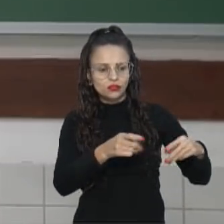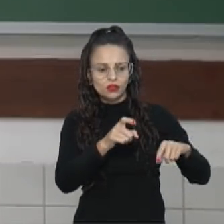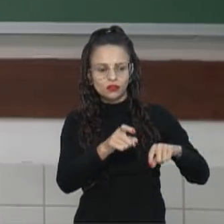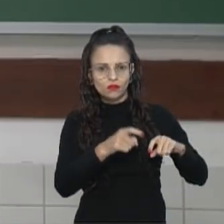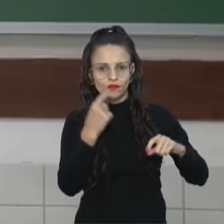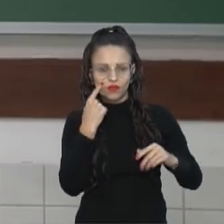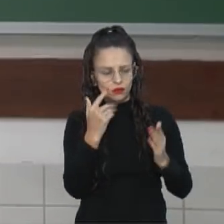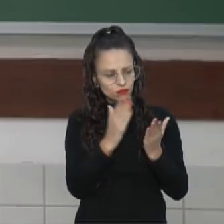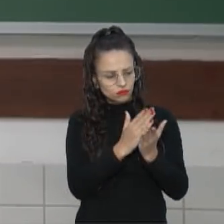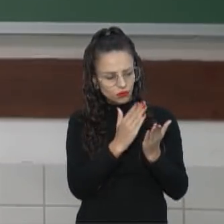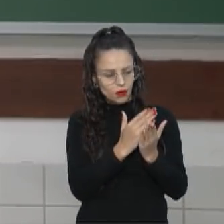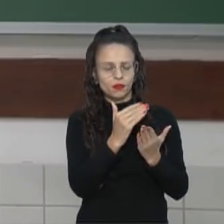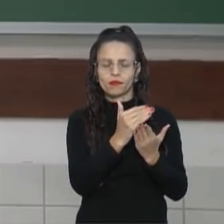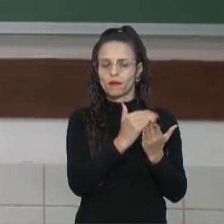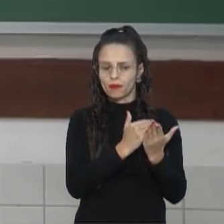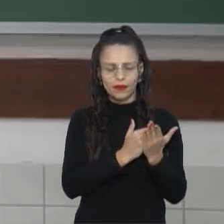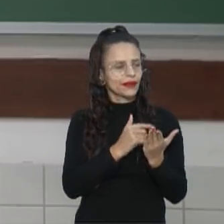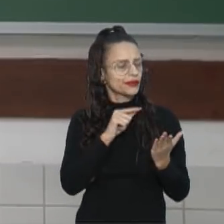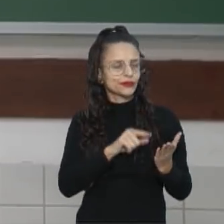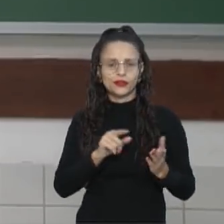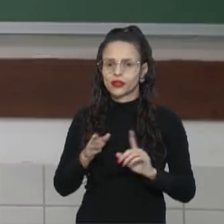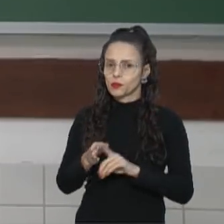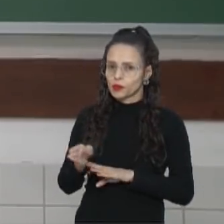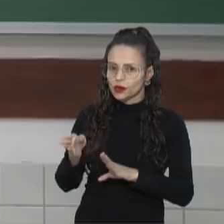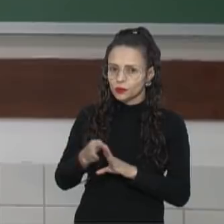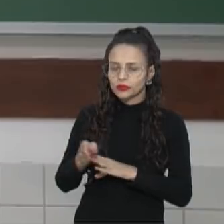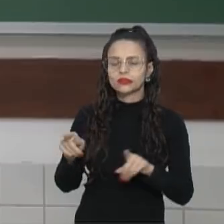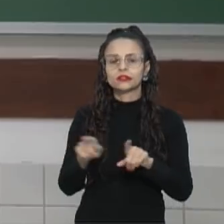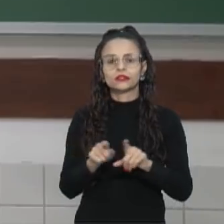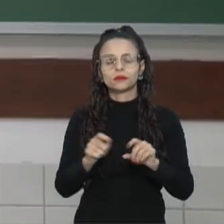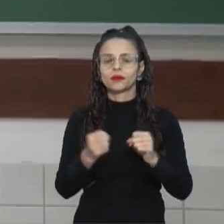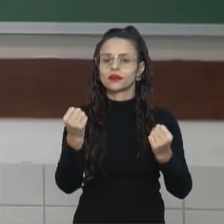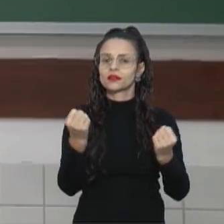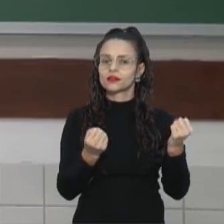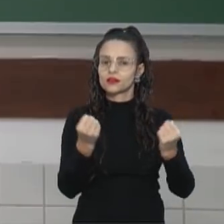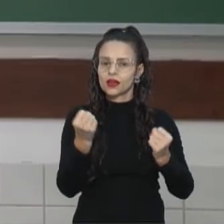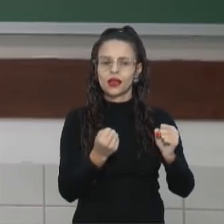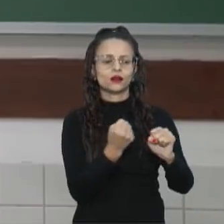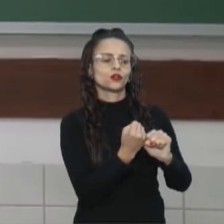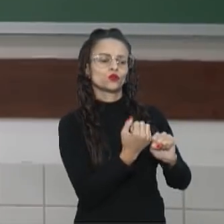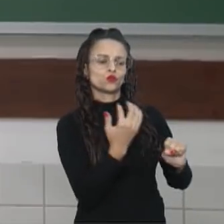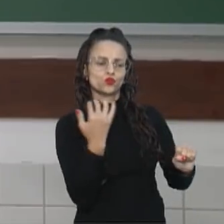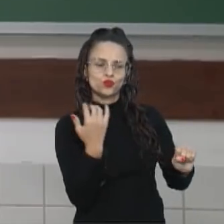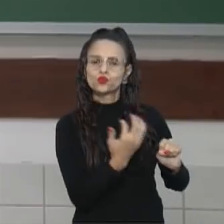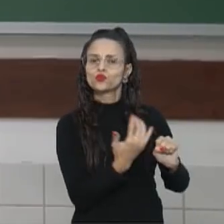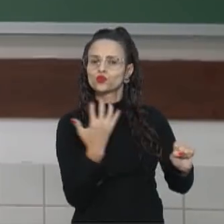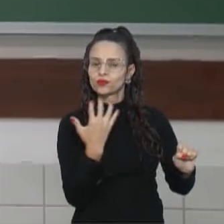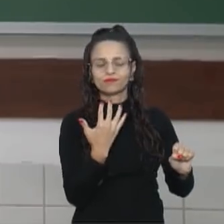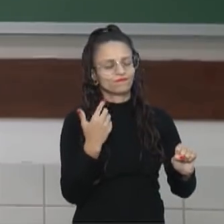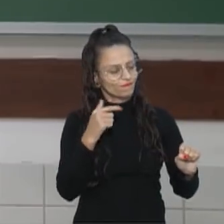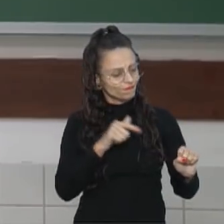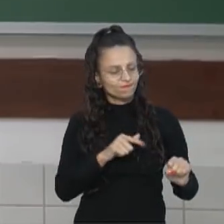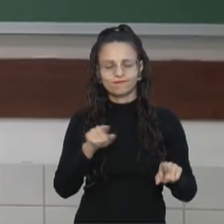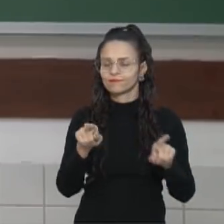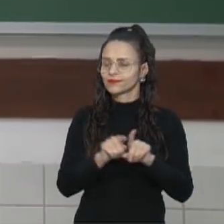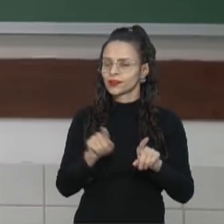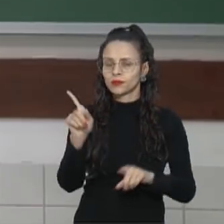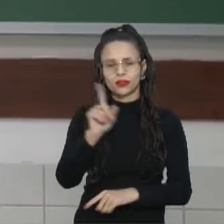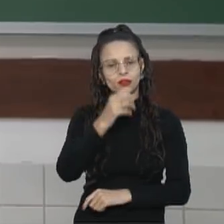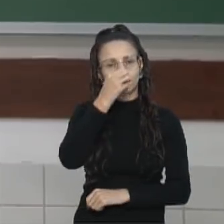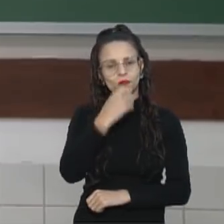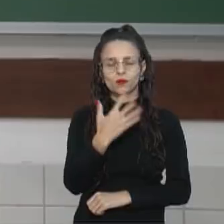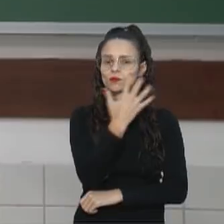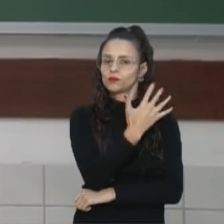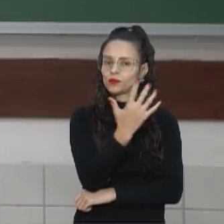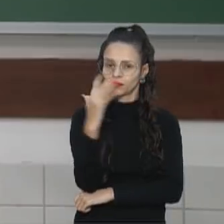são recomendadas essas técnicas. Queima de combustível nos carros, o nosso meio de transporte não é saudável para o